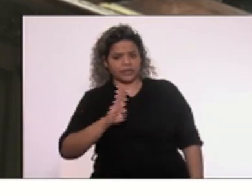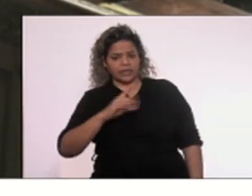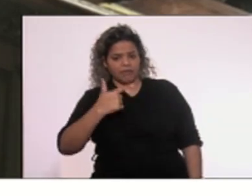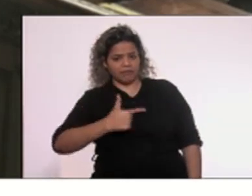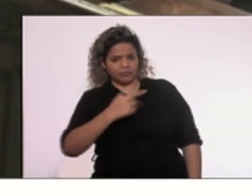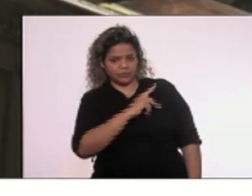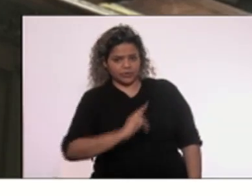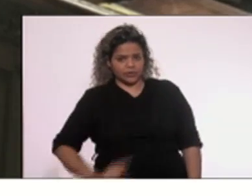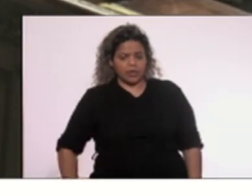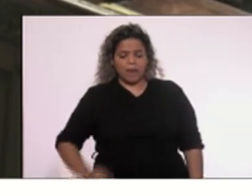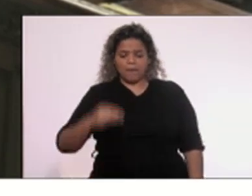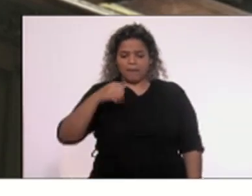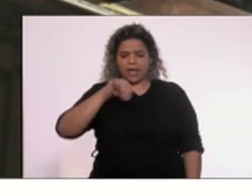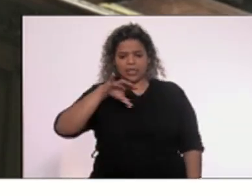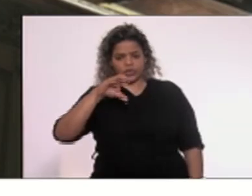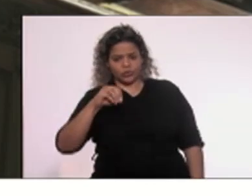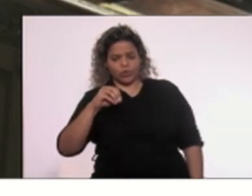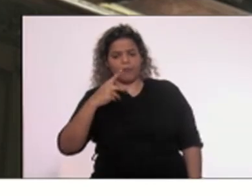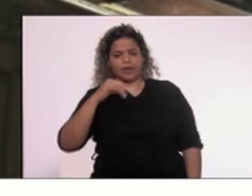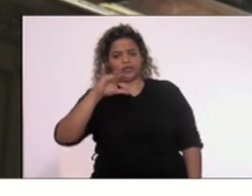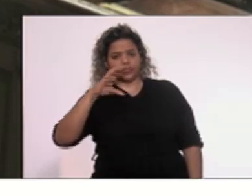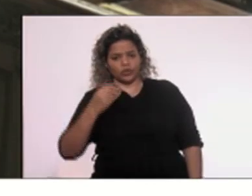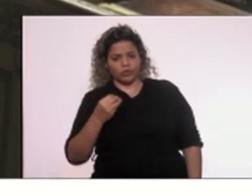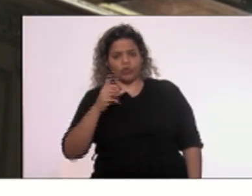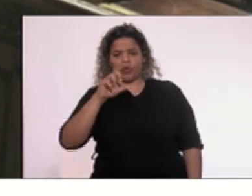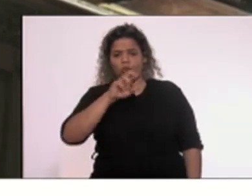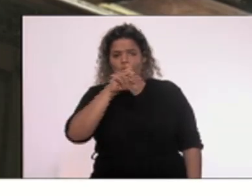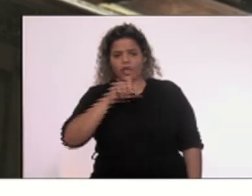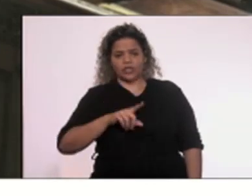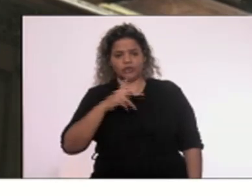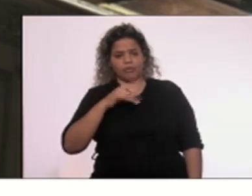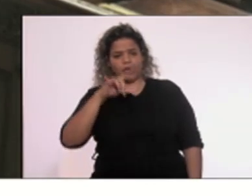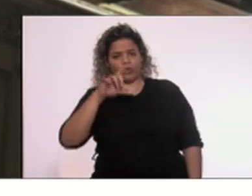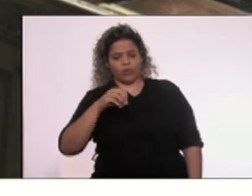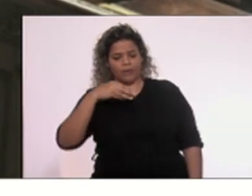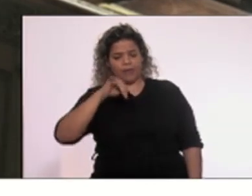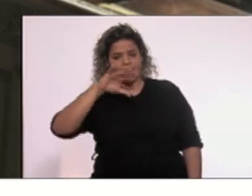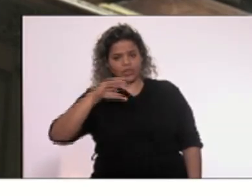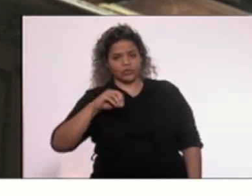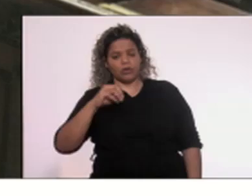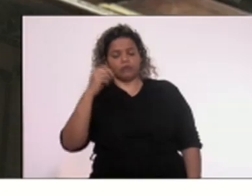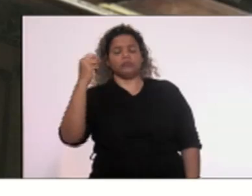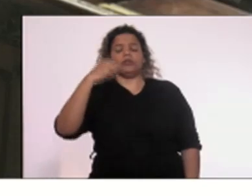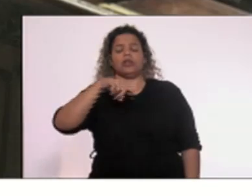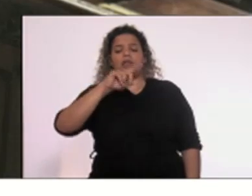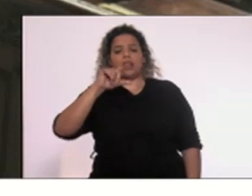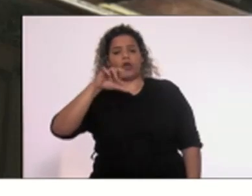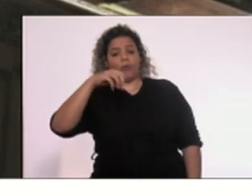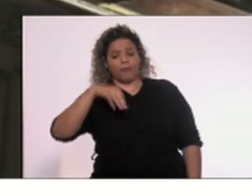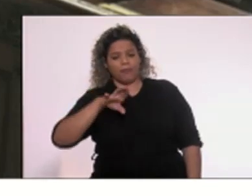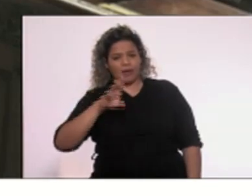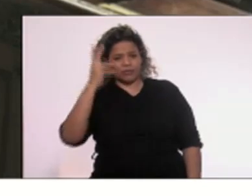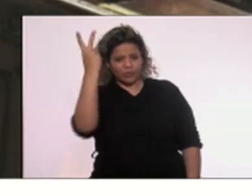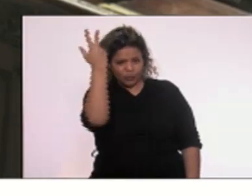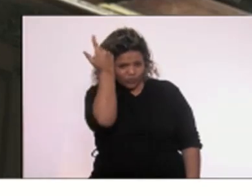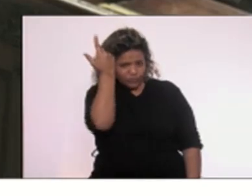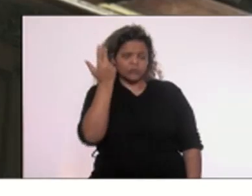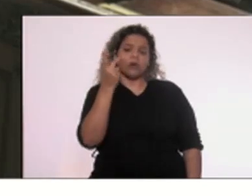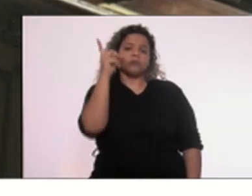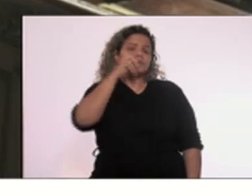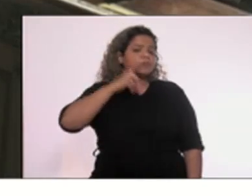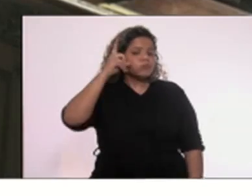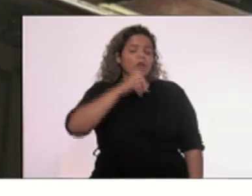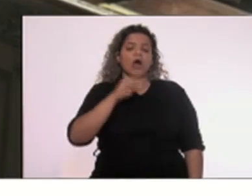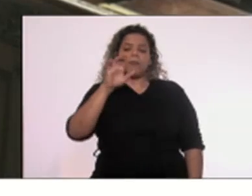vice-presidente, Márcio Pacheco, Luiz Paulo, Zeidan, Márcio Canela e Leomar Coelho, membros efetivos. E os senhores deputados